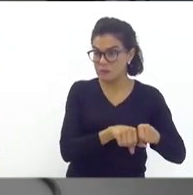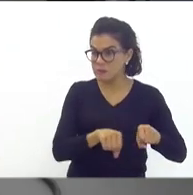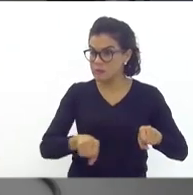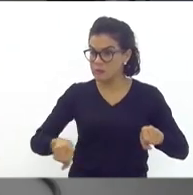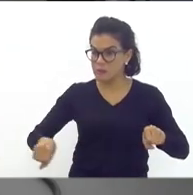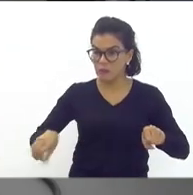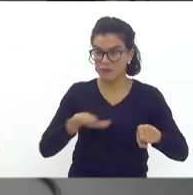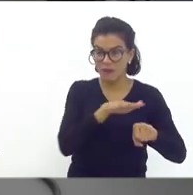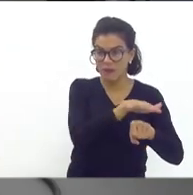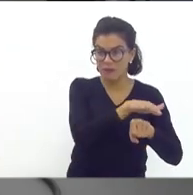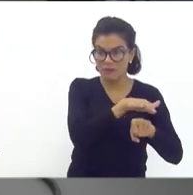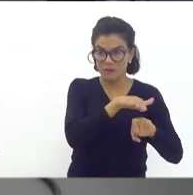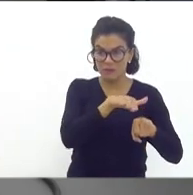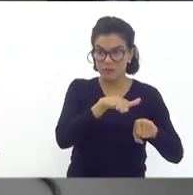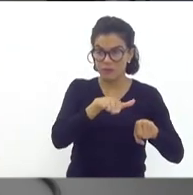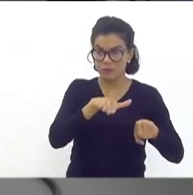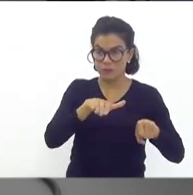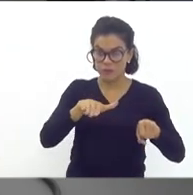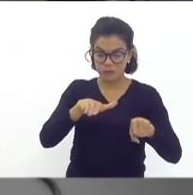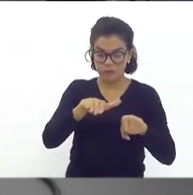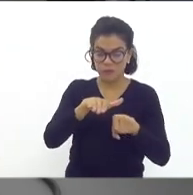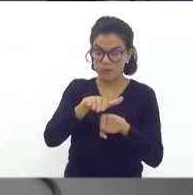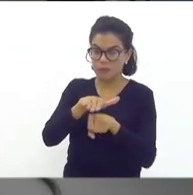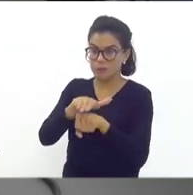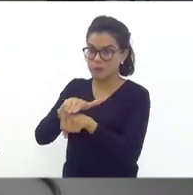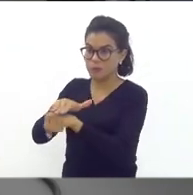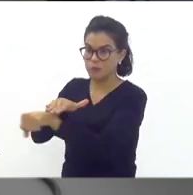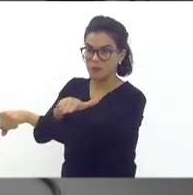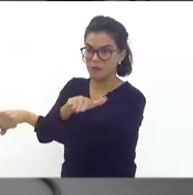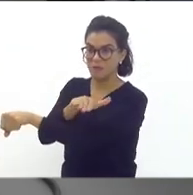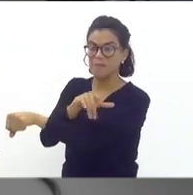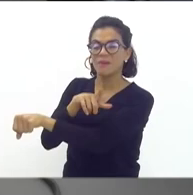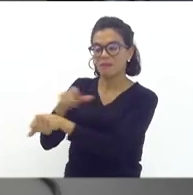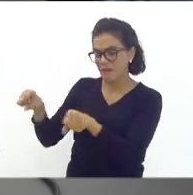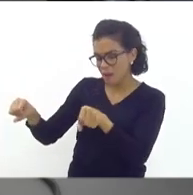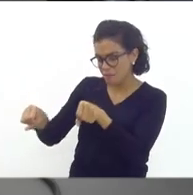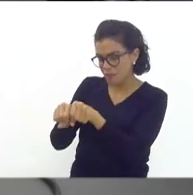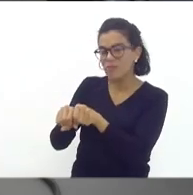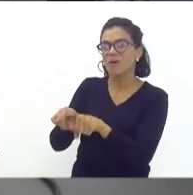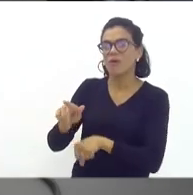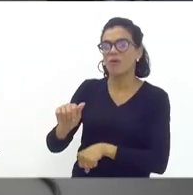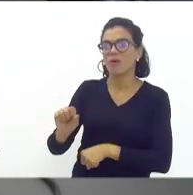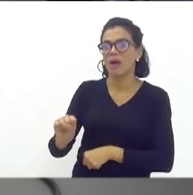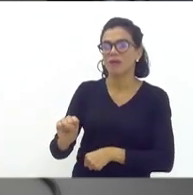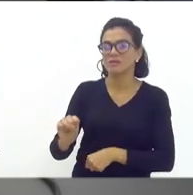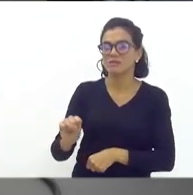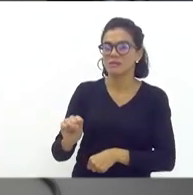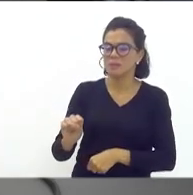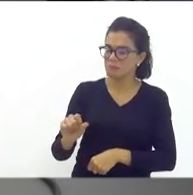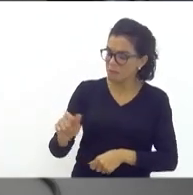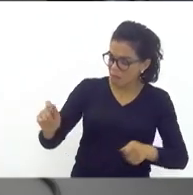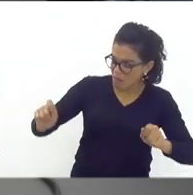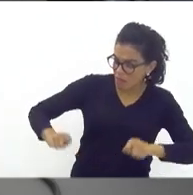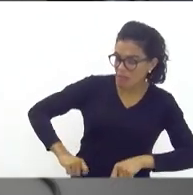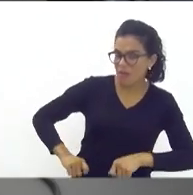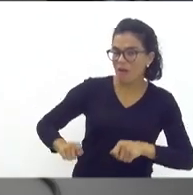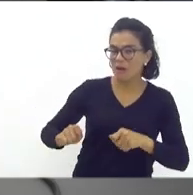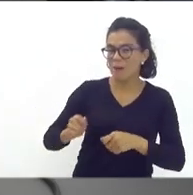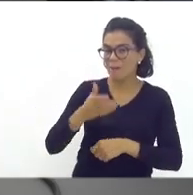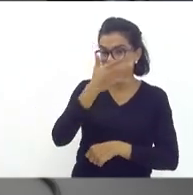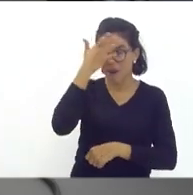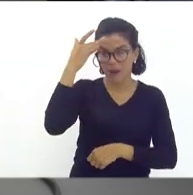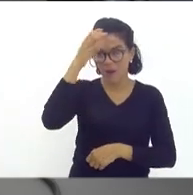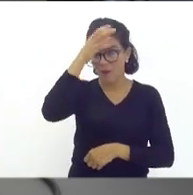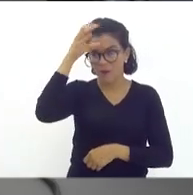isso vocês têm que analisar se alinhar passa e tem condições de estar lá tem que instalar o gás cara para que haja uma condição entendeu para que o